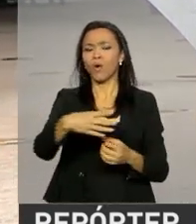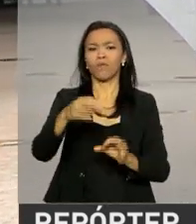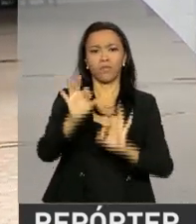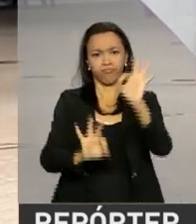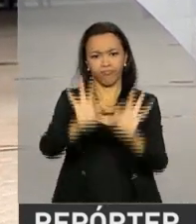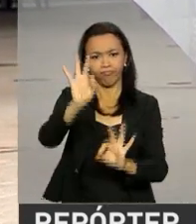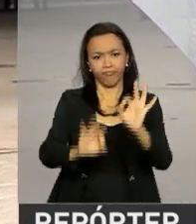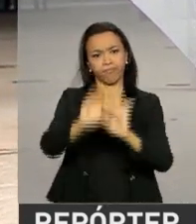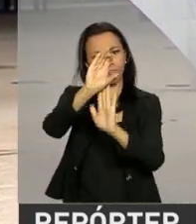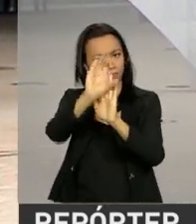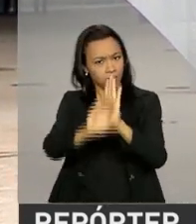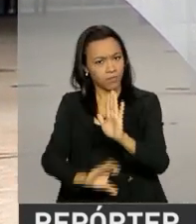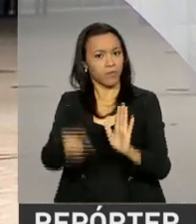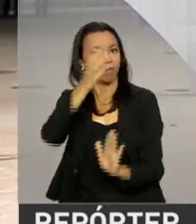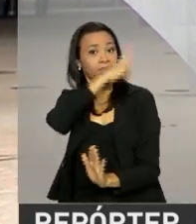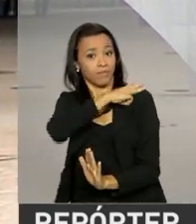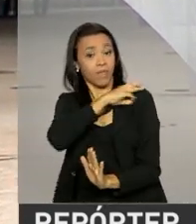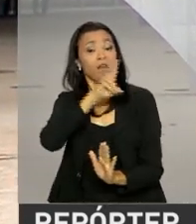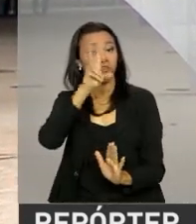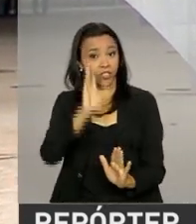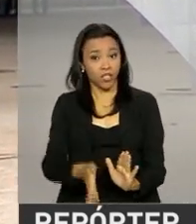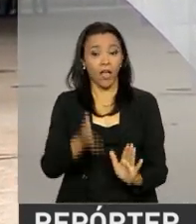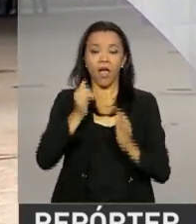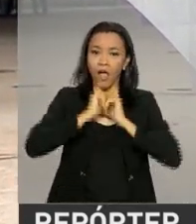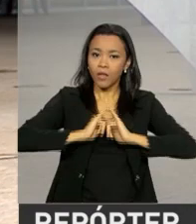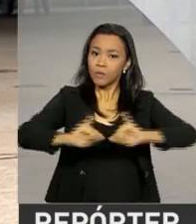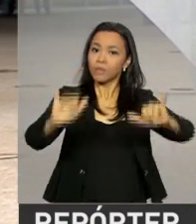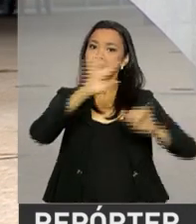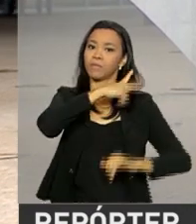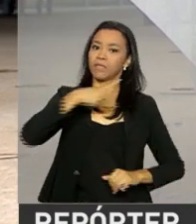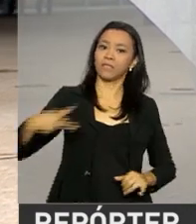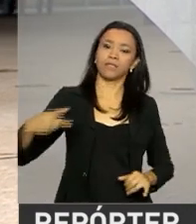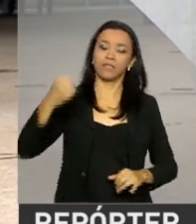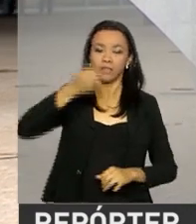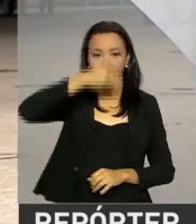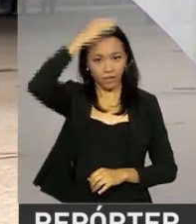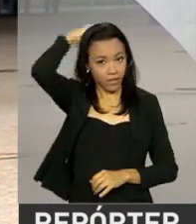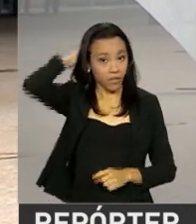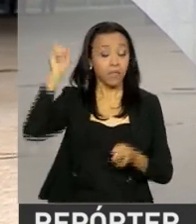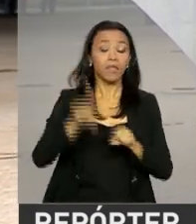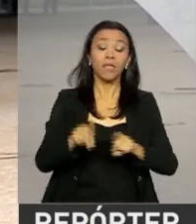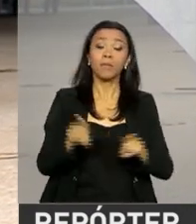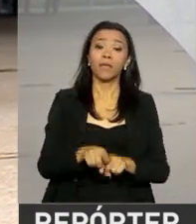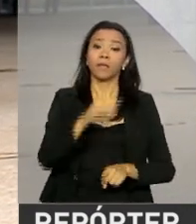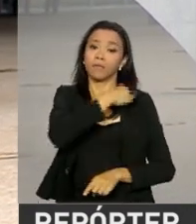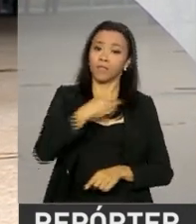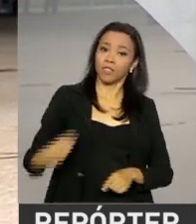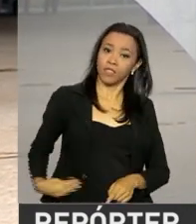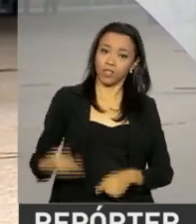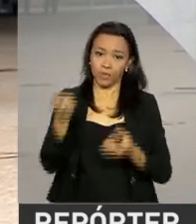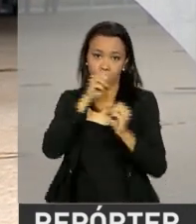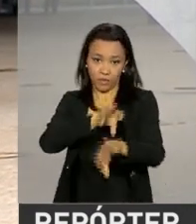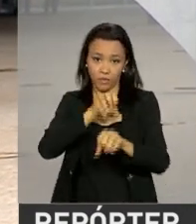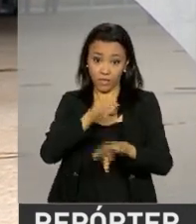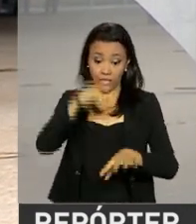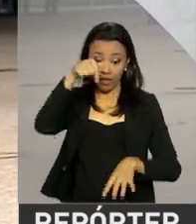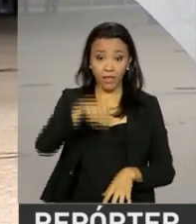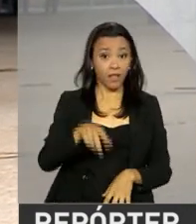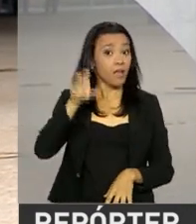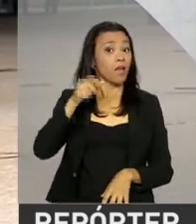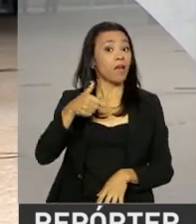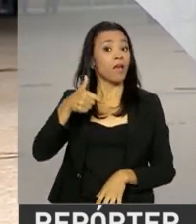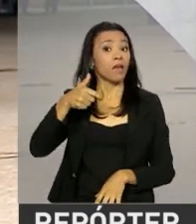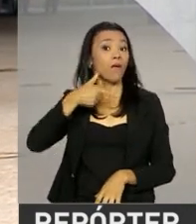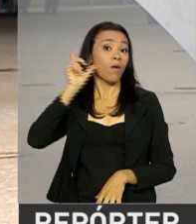ensino médio foi feito pelo presidente da república Michel Temer pelo Ministro da Educação Mendonça Filho nesta quinta-feira em uma cerimônia